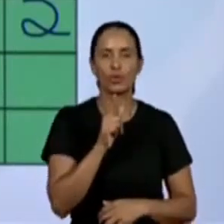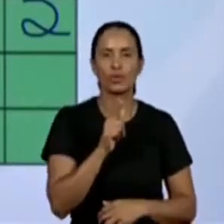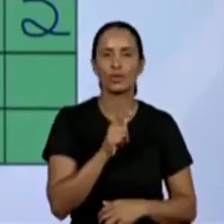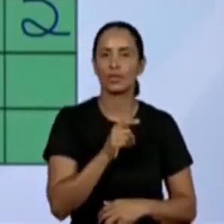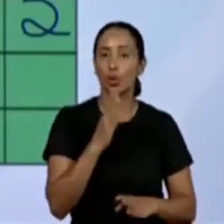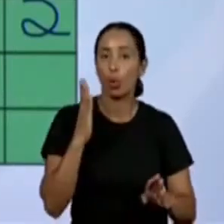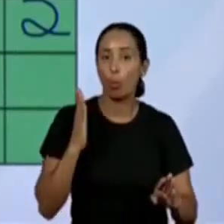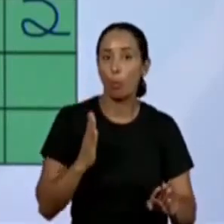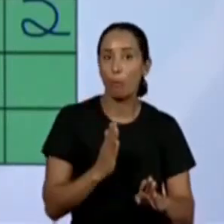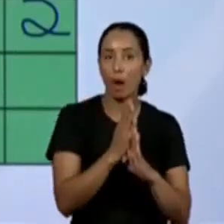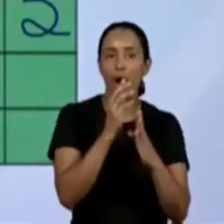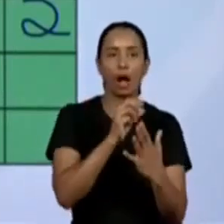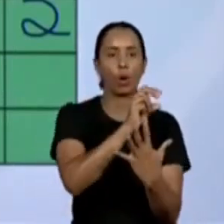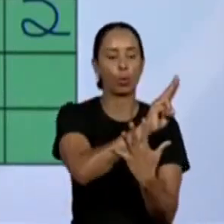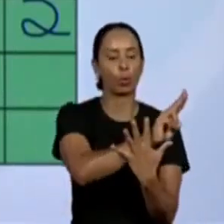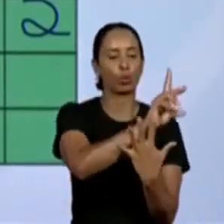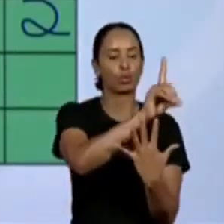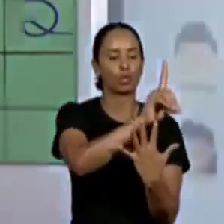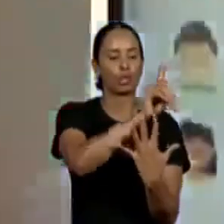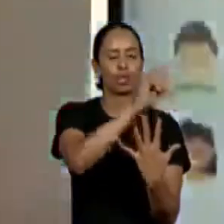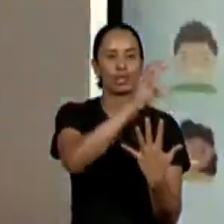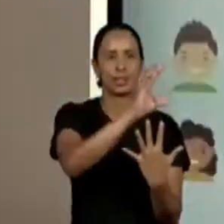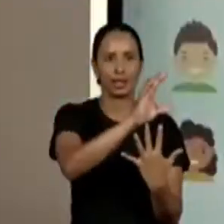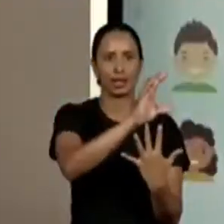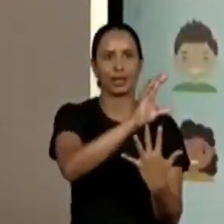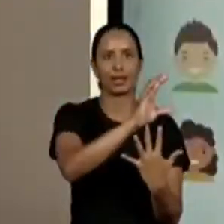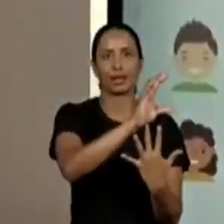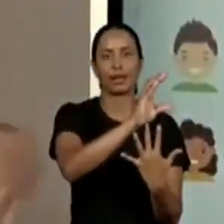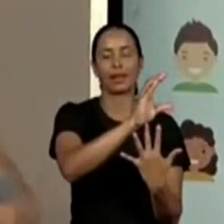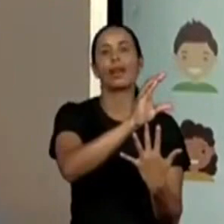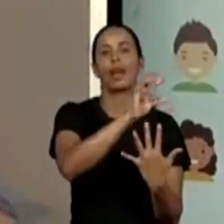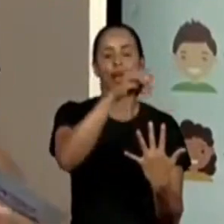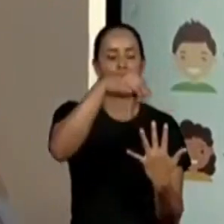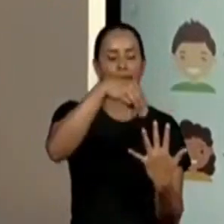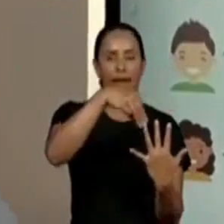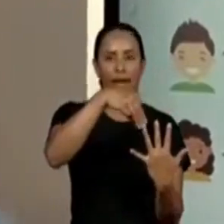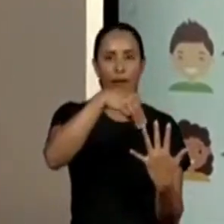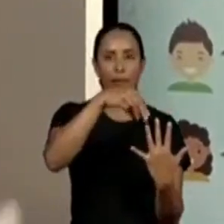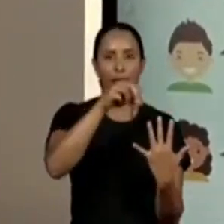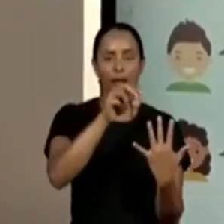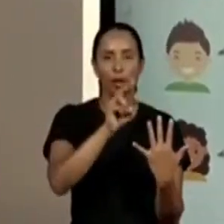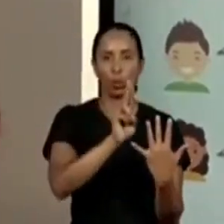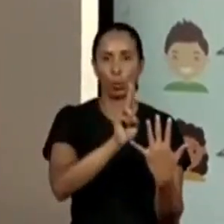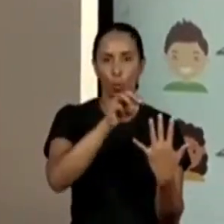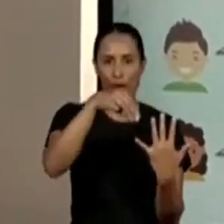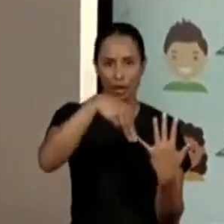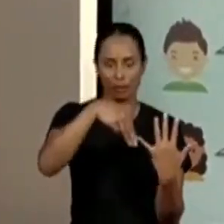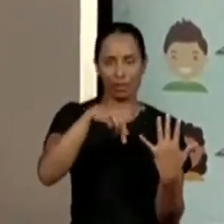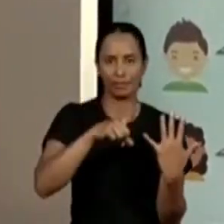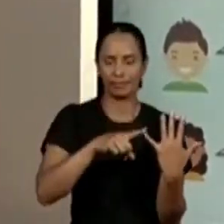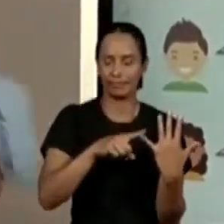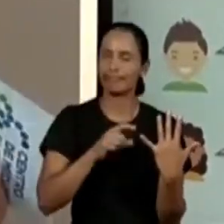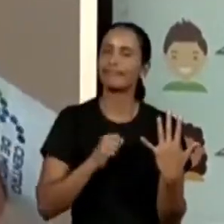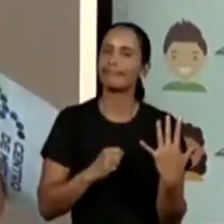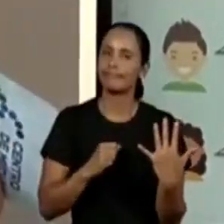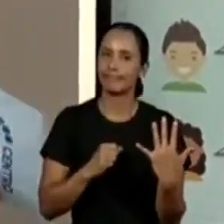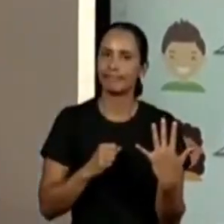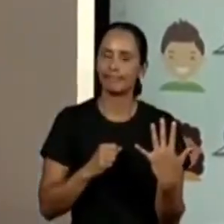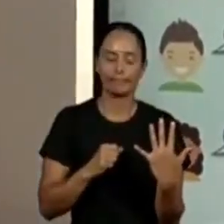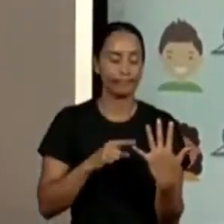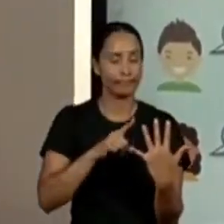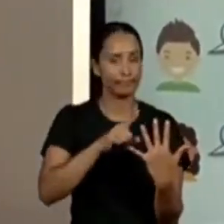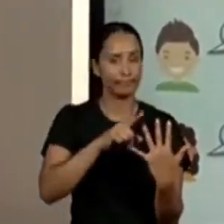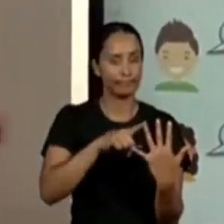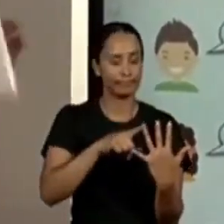ordem todos esses números. Então, de novo. Estou numa dezena de milhar, né? No caso, uma dezena, porque